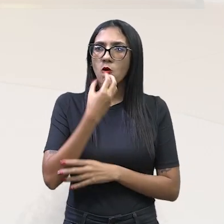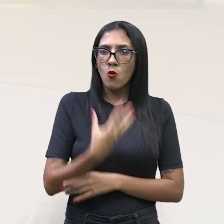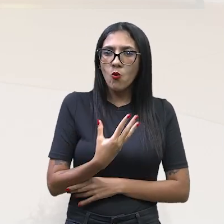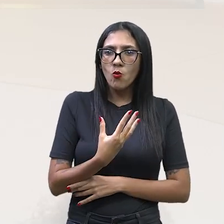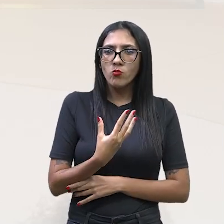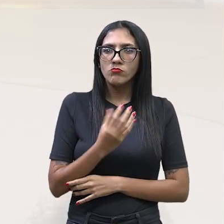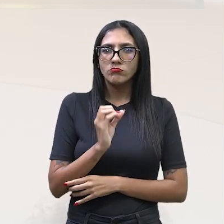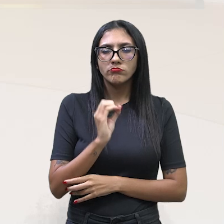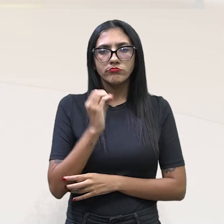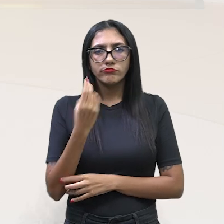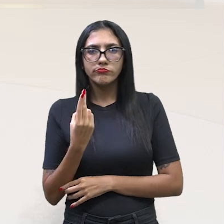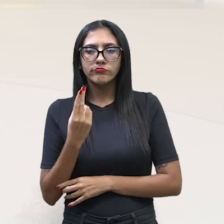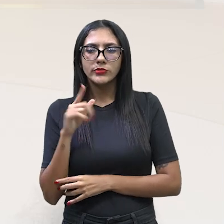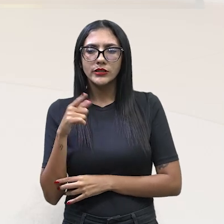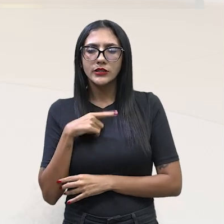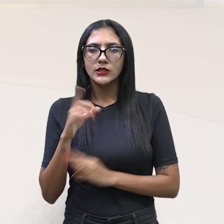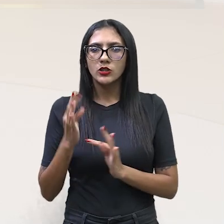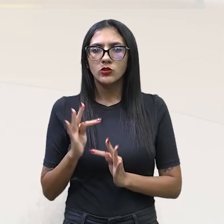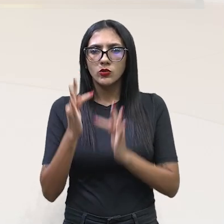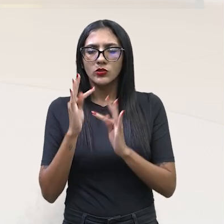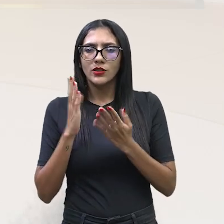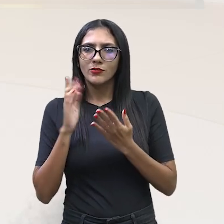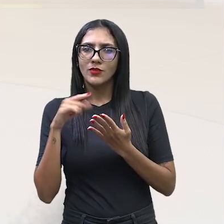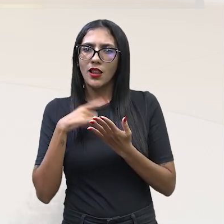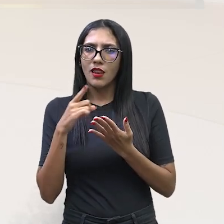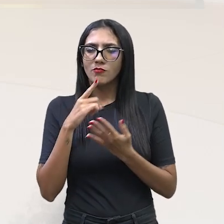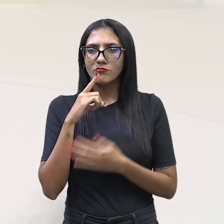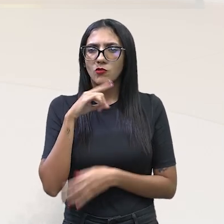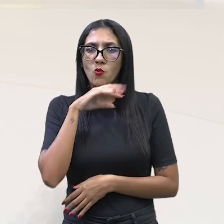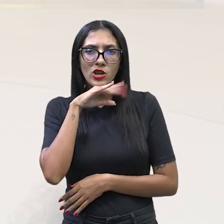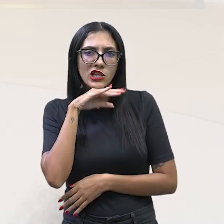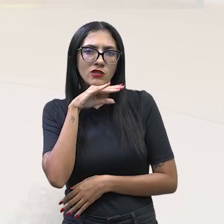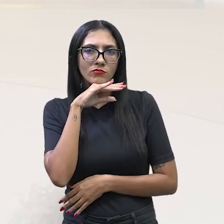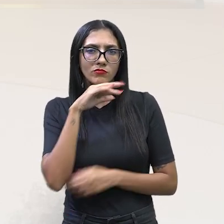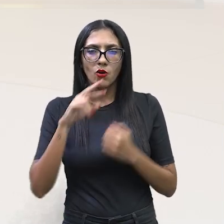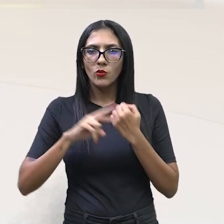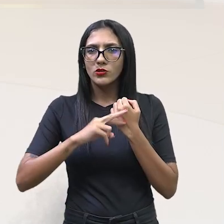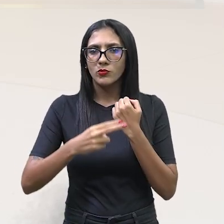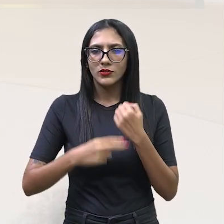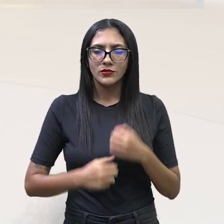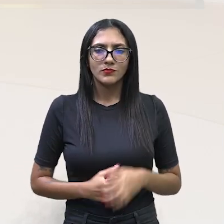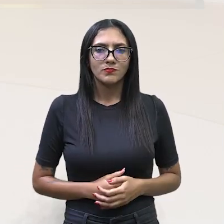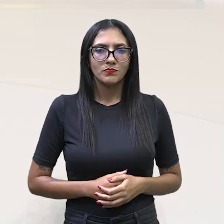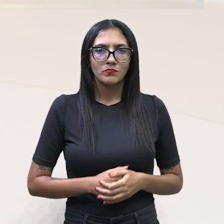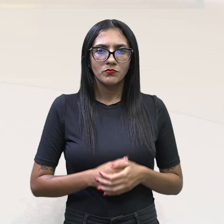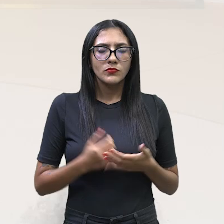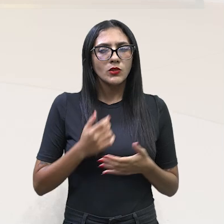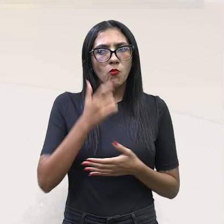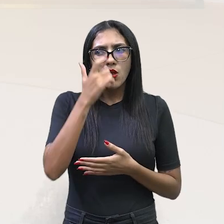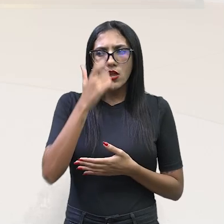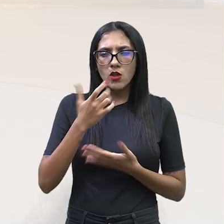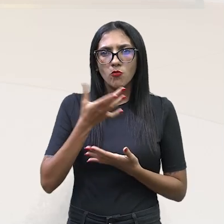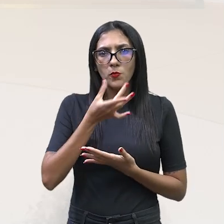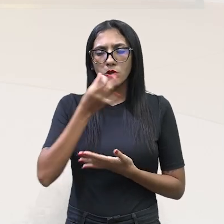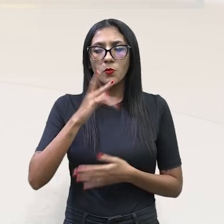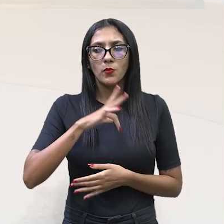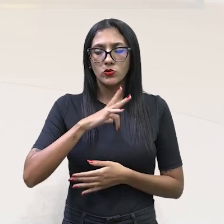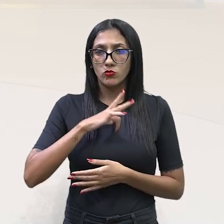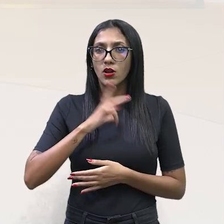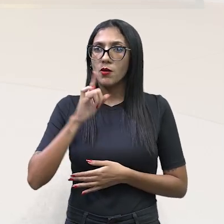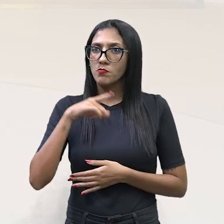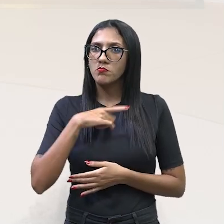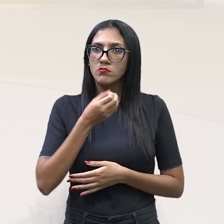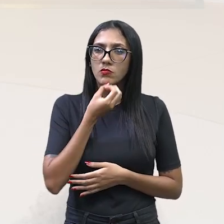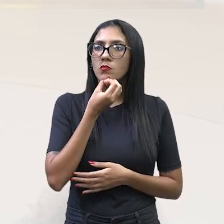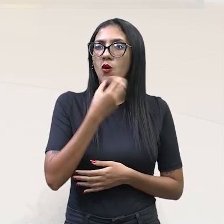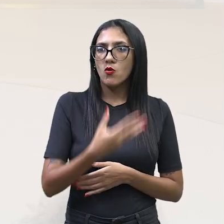que a tecnologia é uma inimiga? Particularmente, eu acredito que a tecnologia seja uma